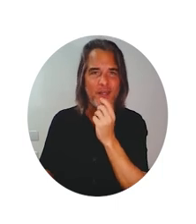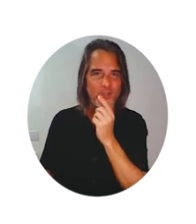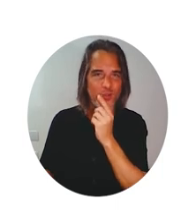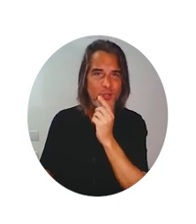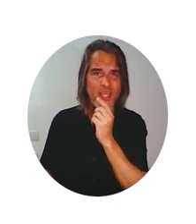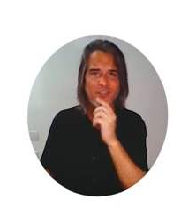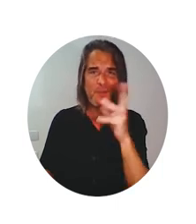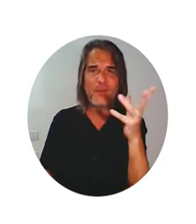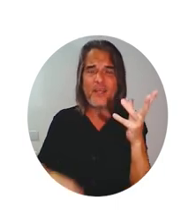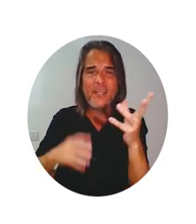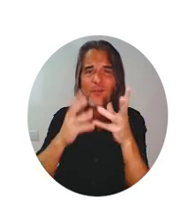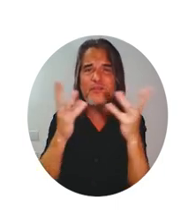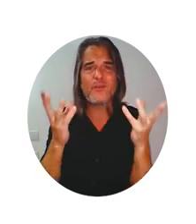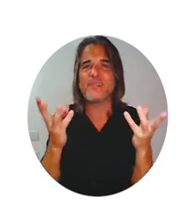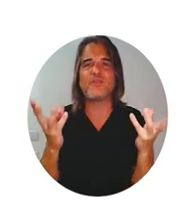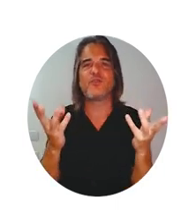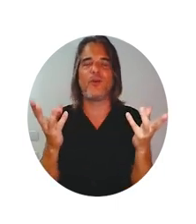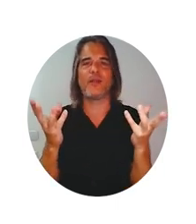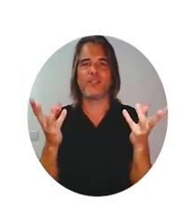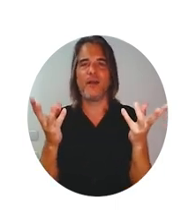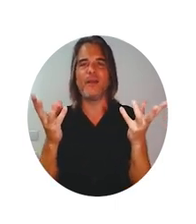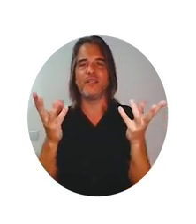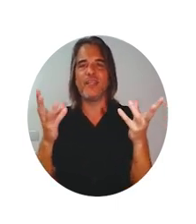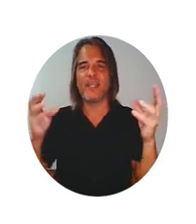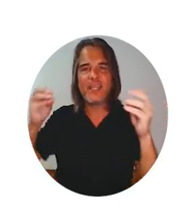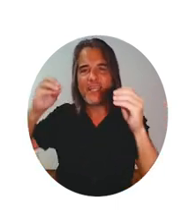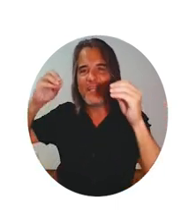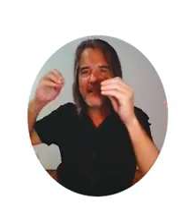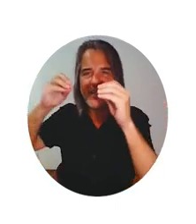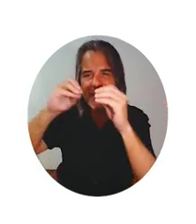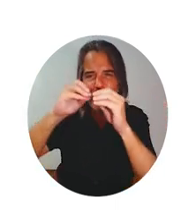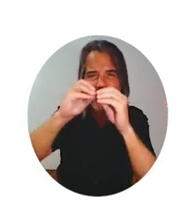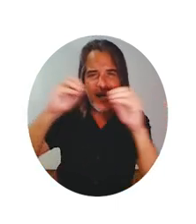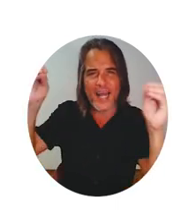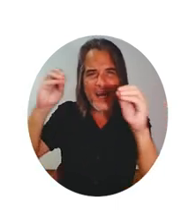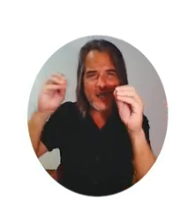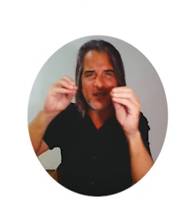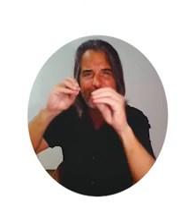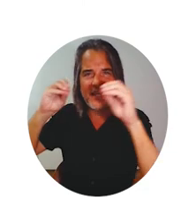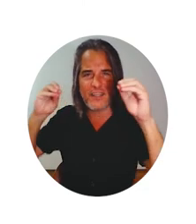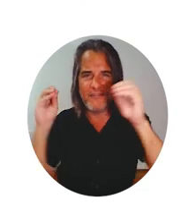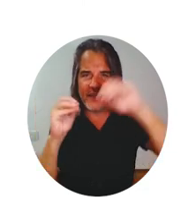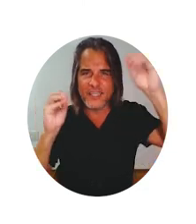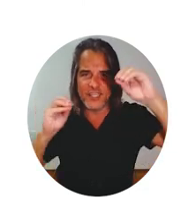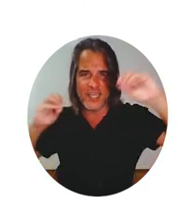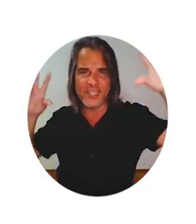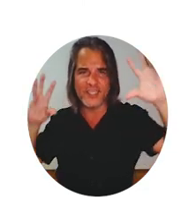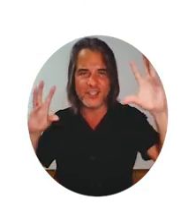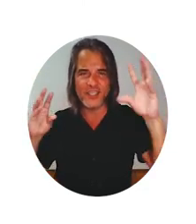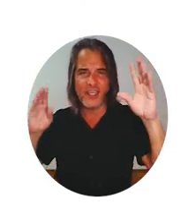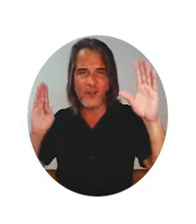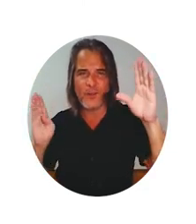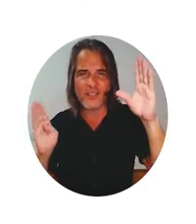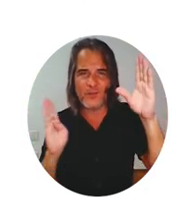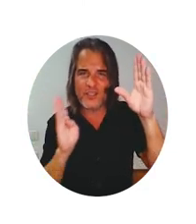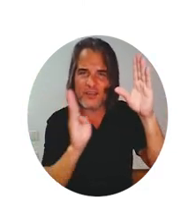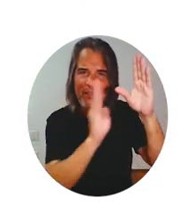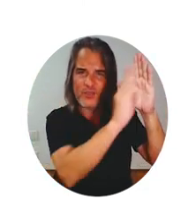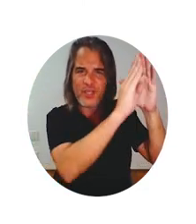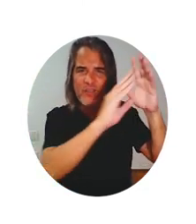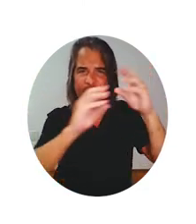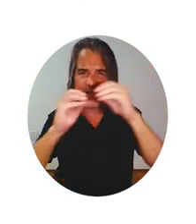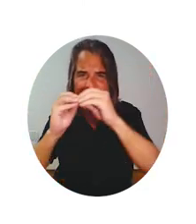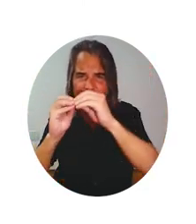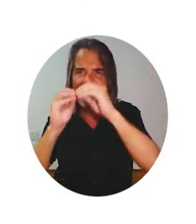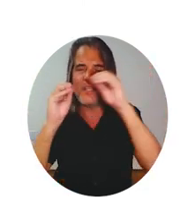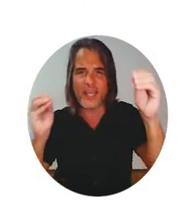ser chamado de comunicativo? Primeiro, ele tem uma informação só, praticamente. Né? E está bem claro nessa flecha verde grande. No máximo você varia